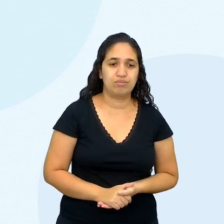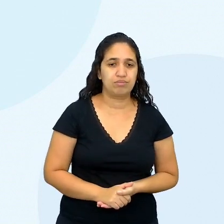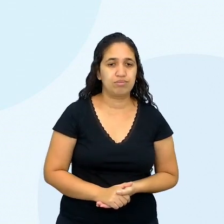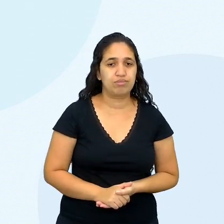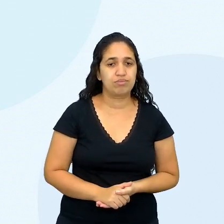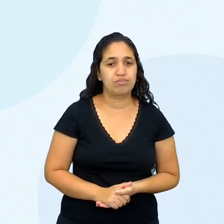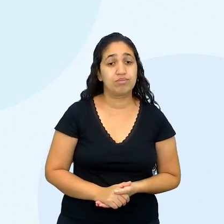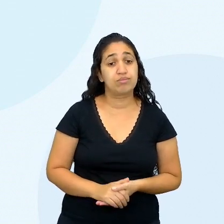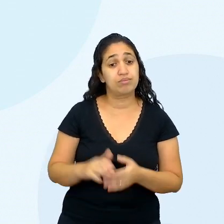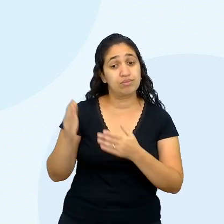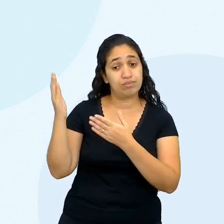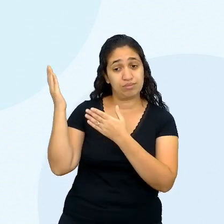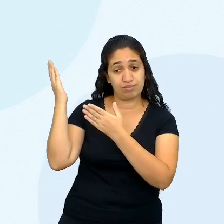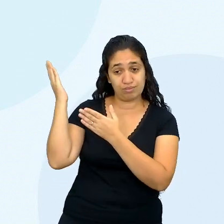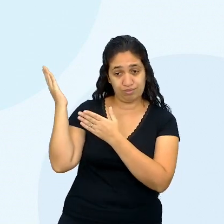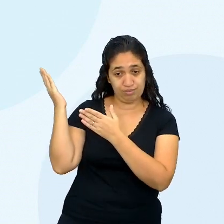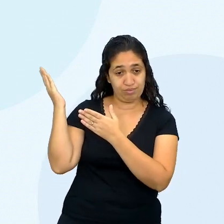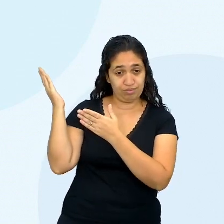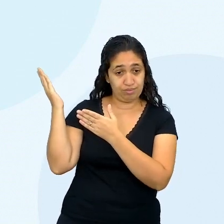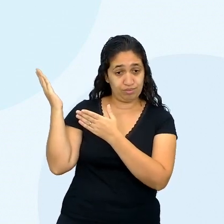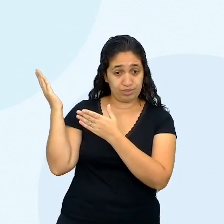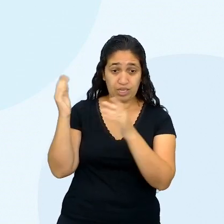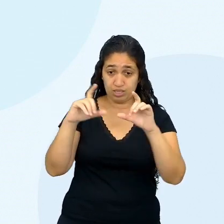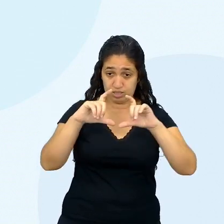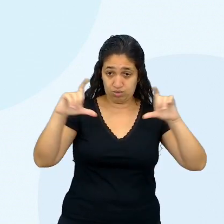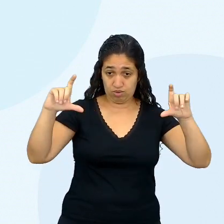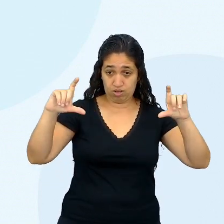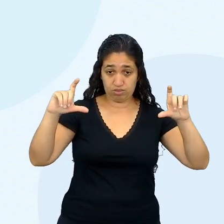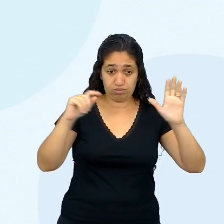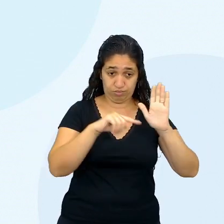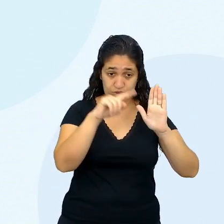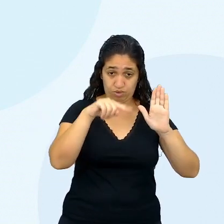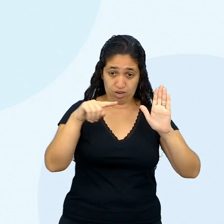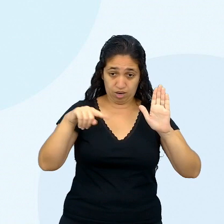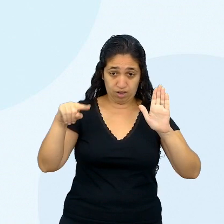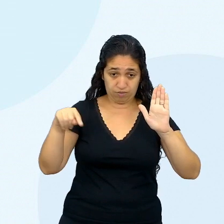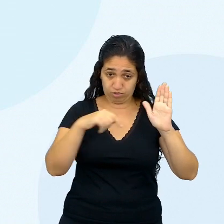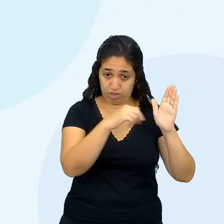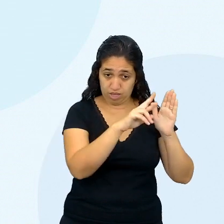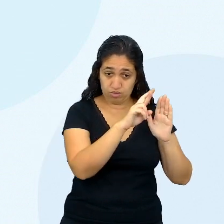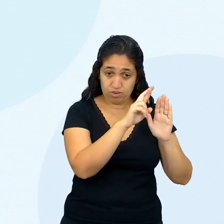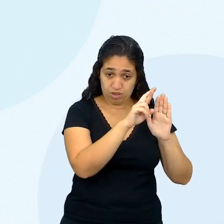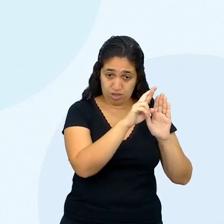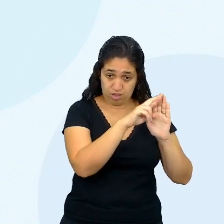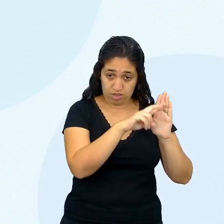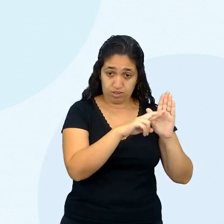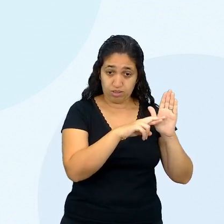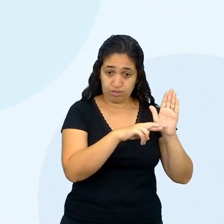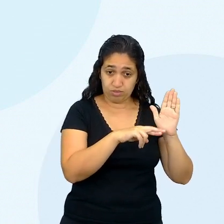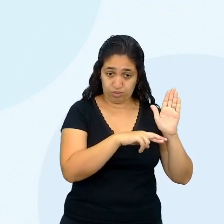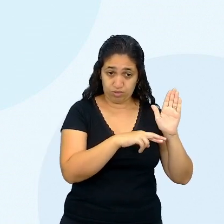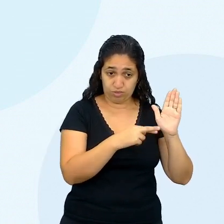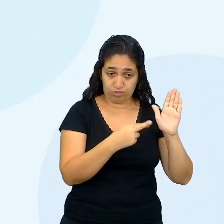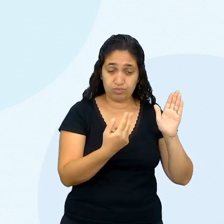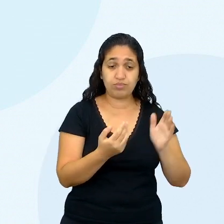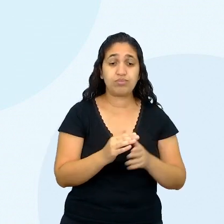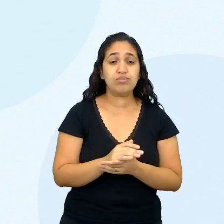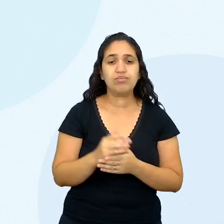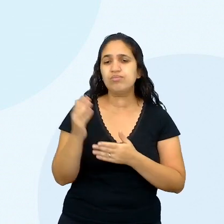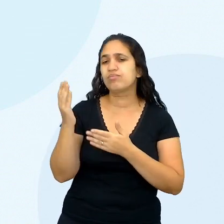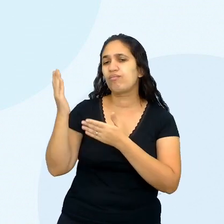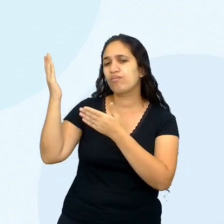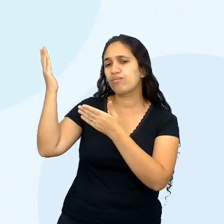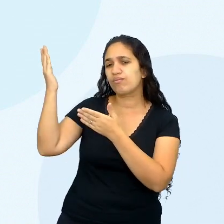E isso, esse quadro especificamente, né, que vem aí do relatório de análise das emissões, coloca